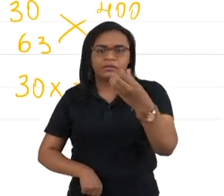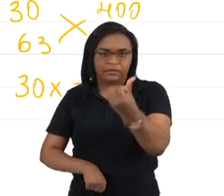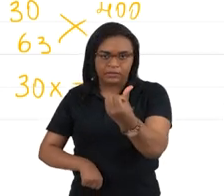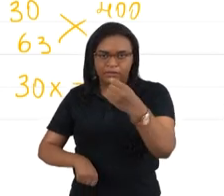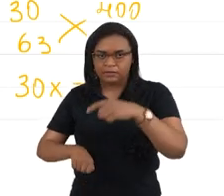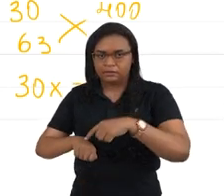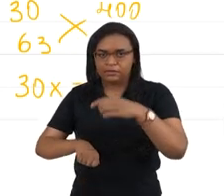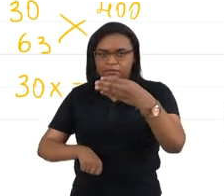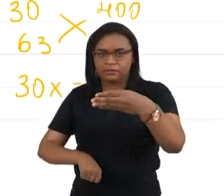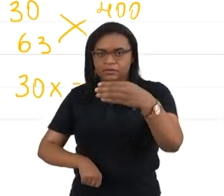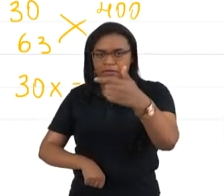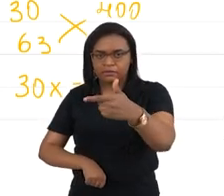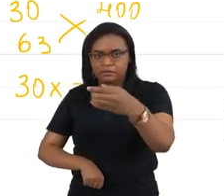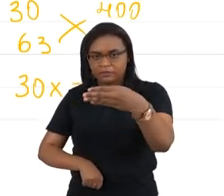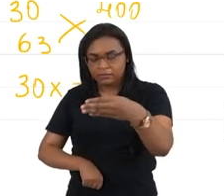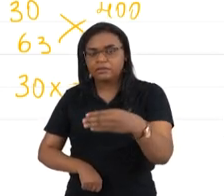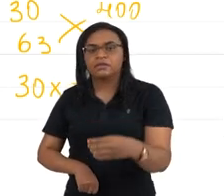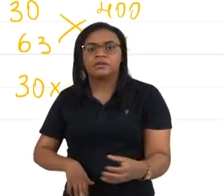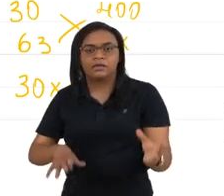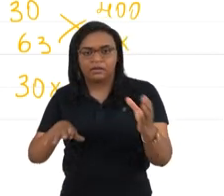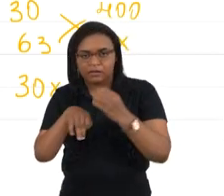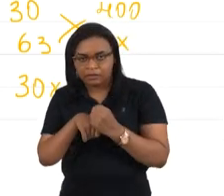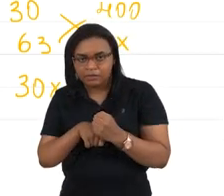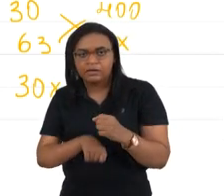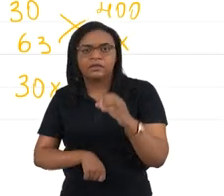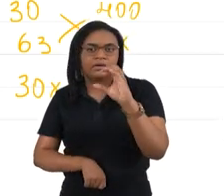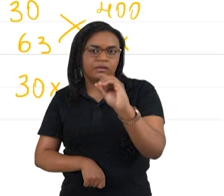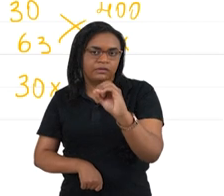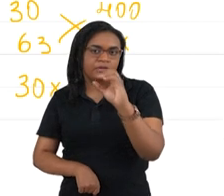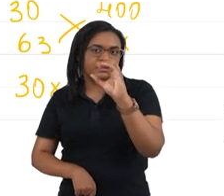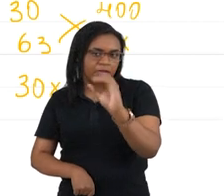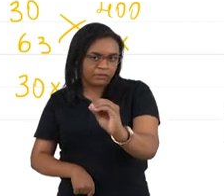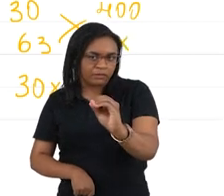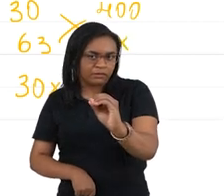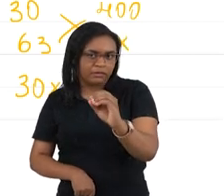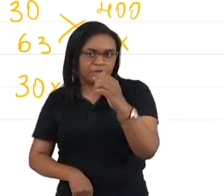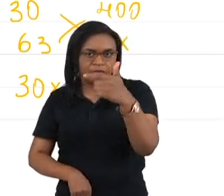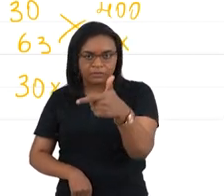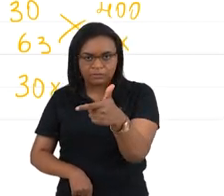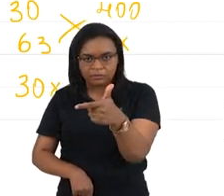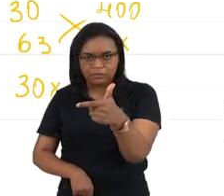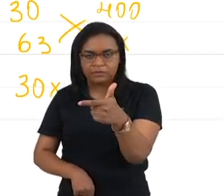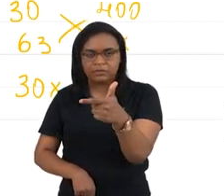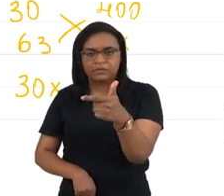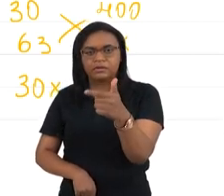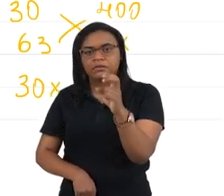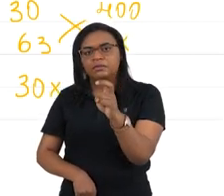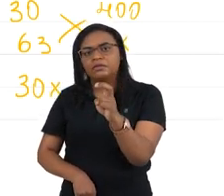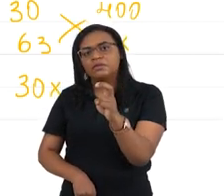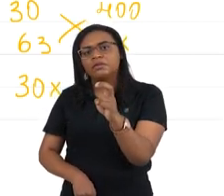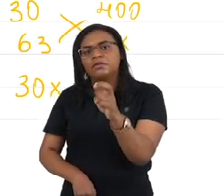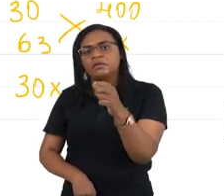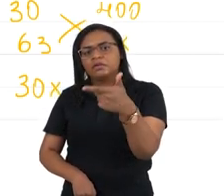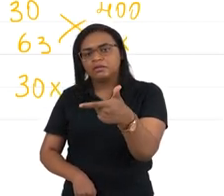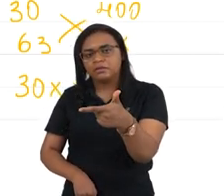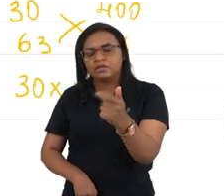24. Aí a gente soma. 0, 0, 2, 5